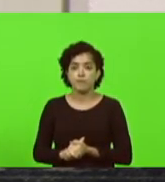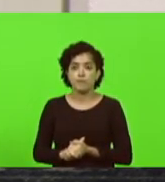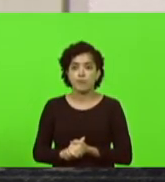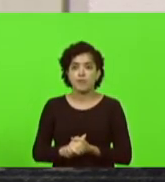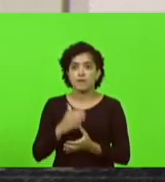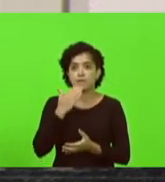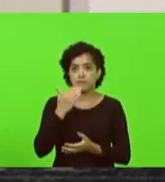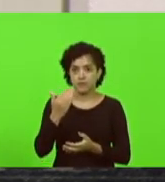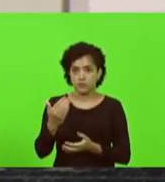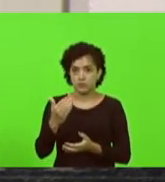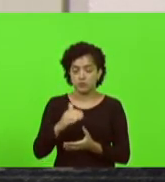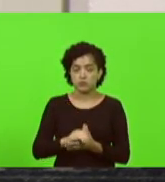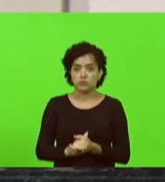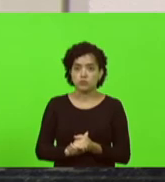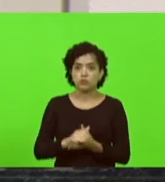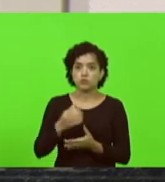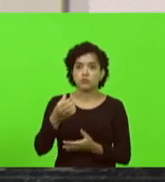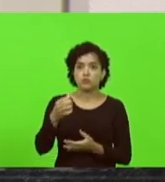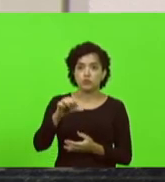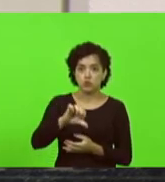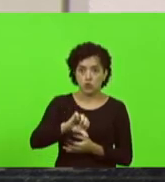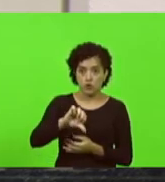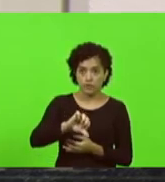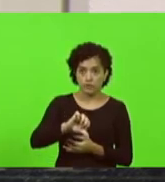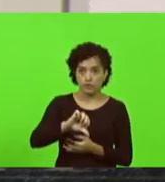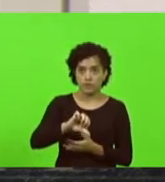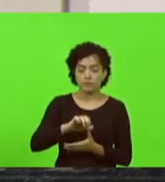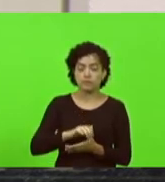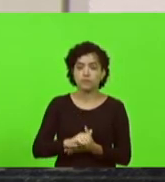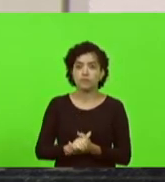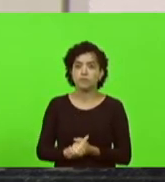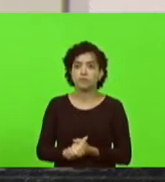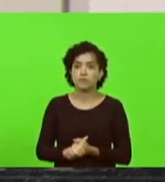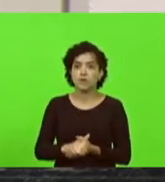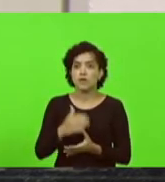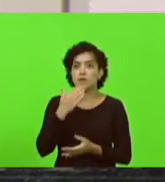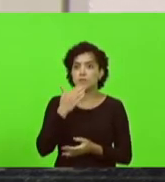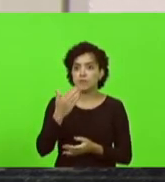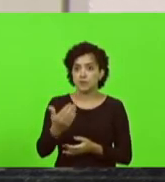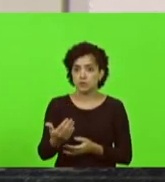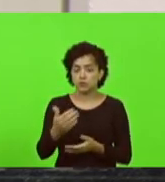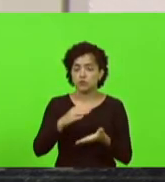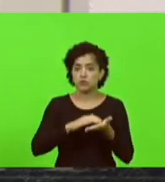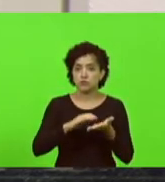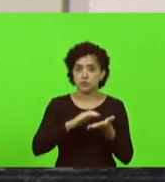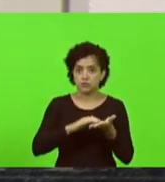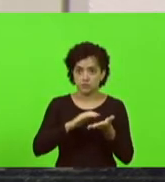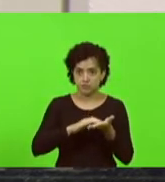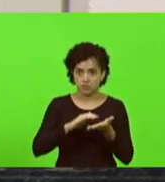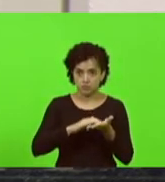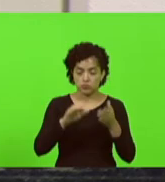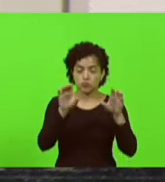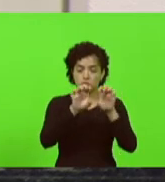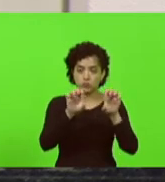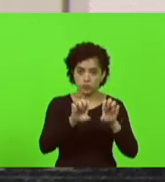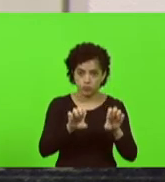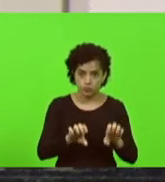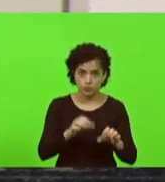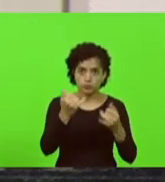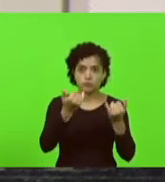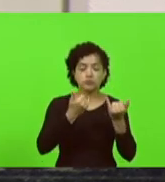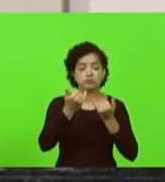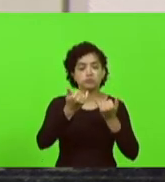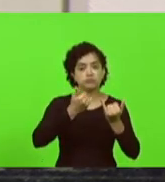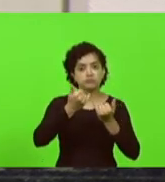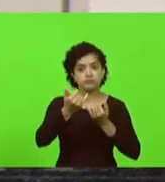Pedido de informação número 9. Deputado João Amin, solicitando ao secretário de Estado da Infraestrutura informações